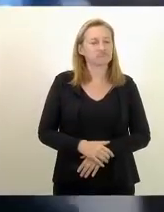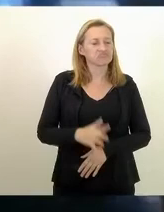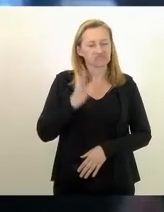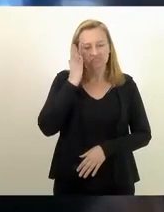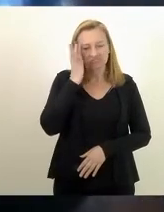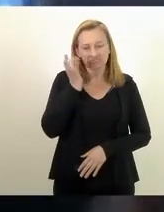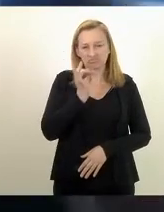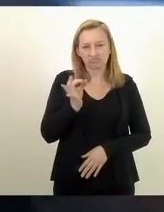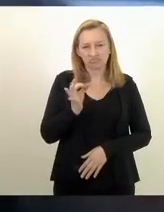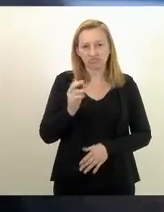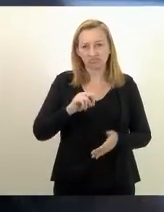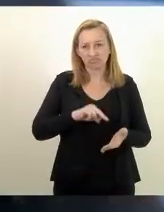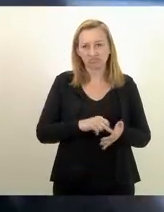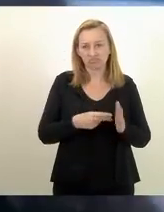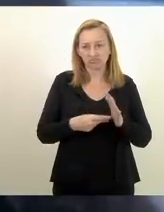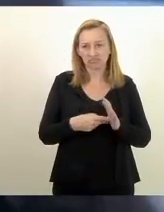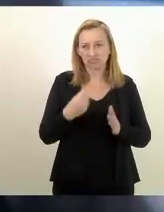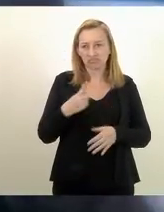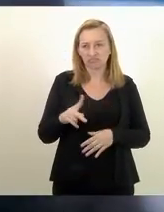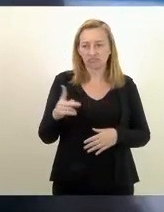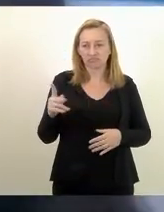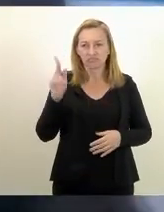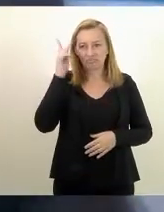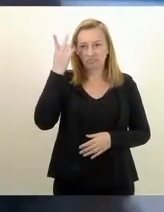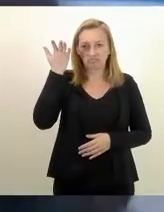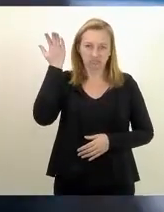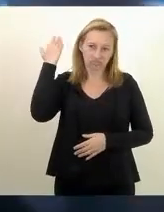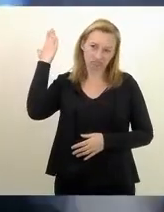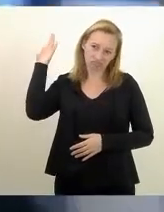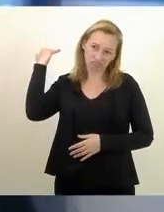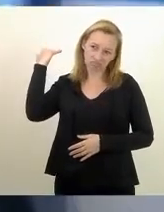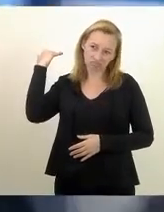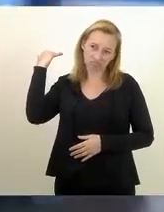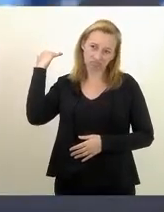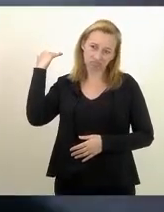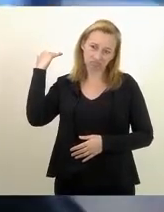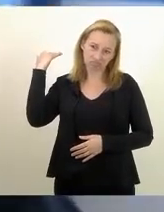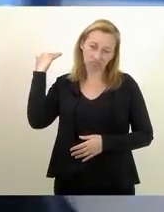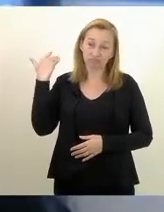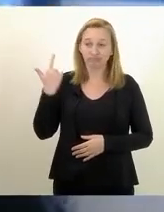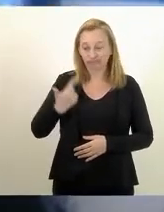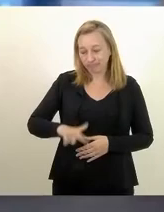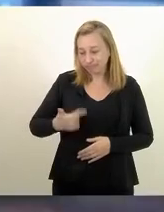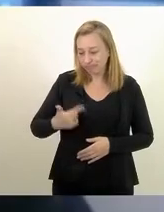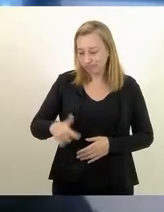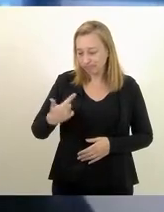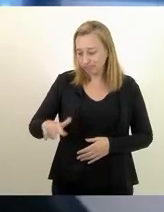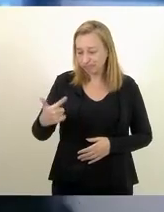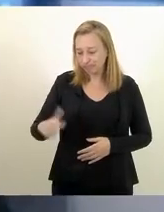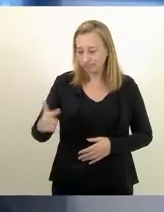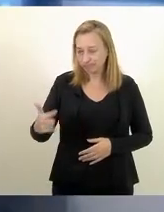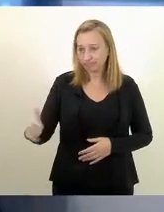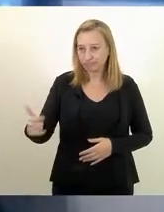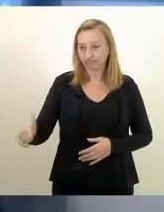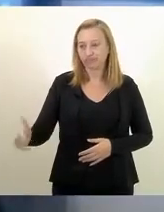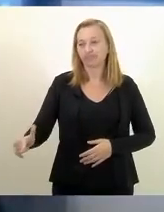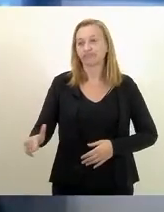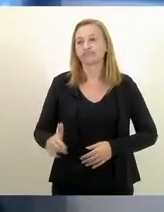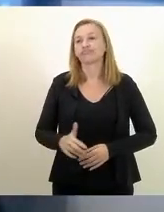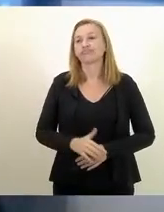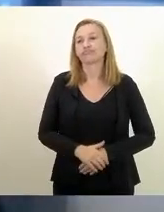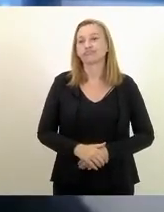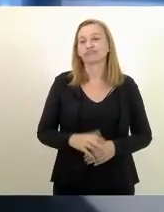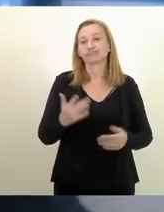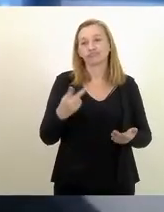interpreta a sua história e o seu passado está condenado a repetir e perpetuar as